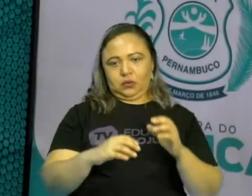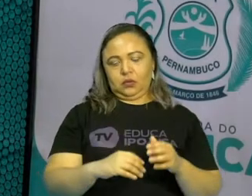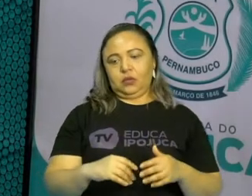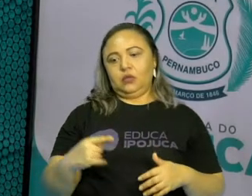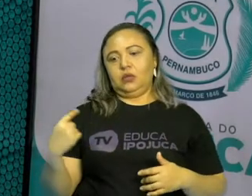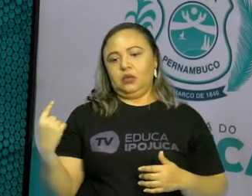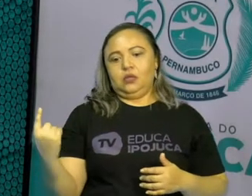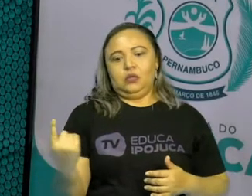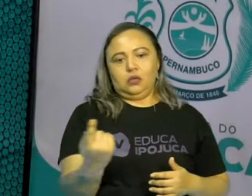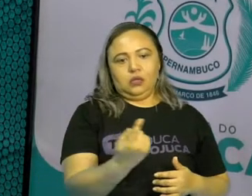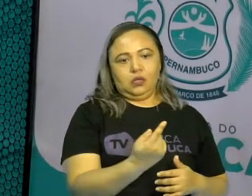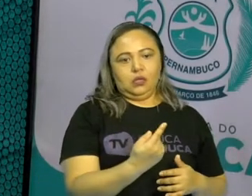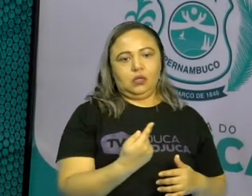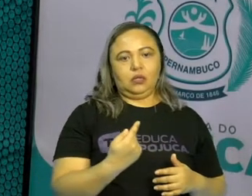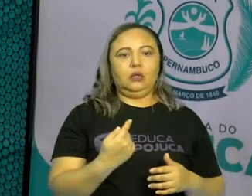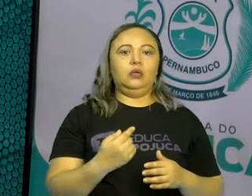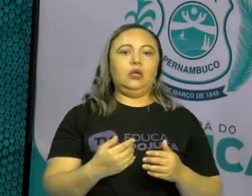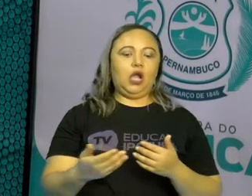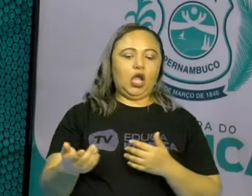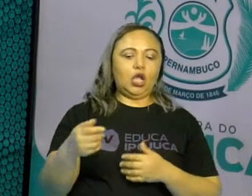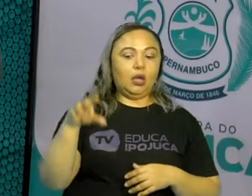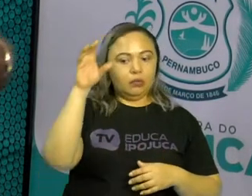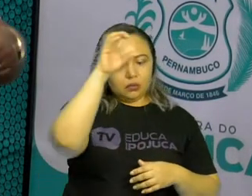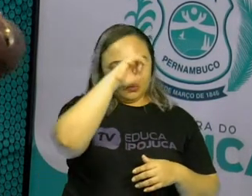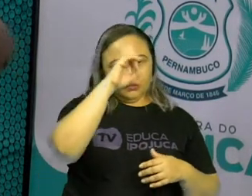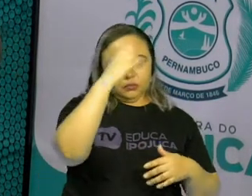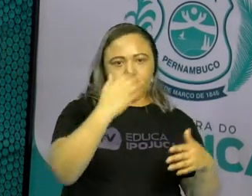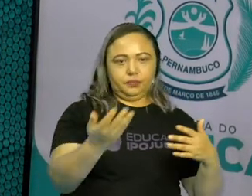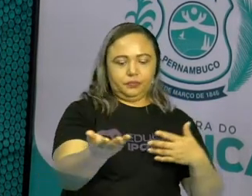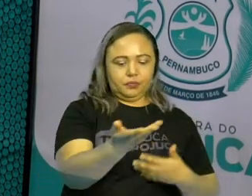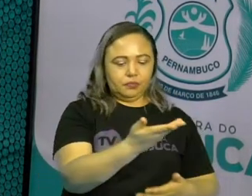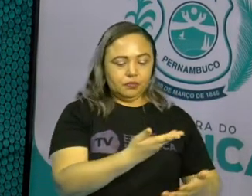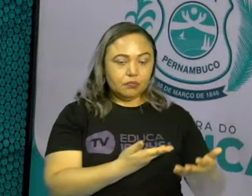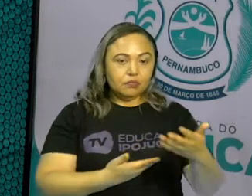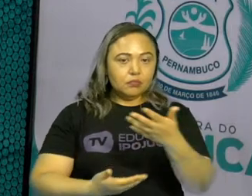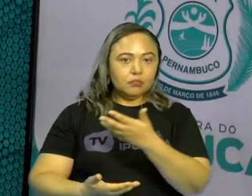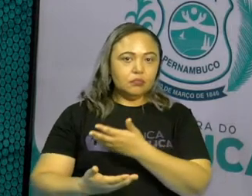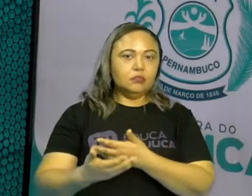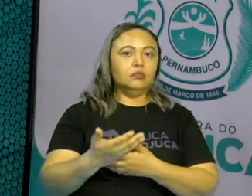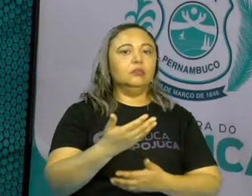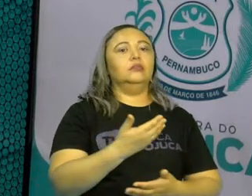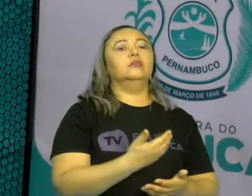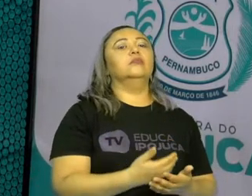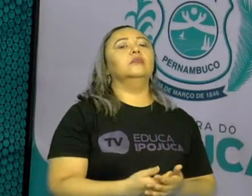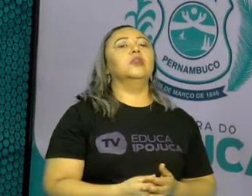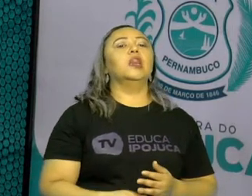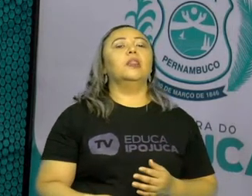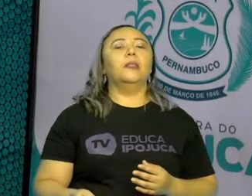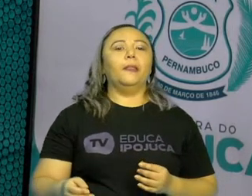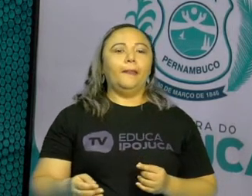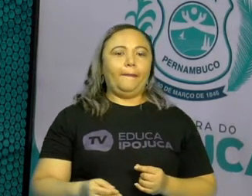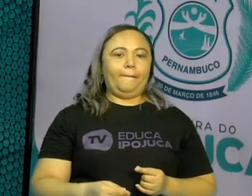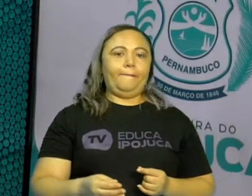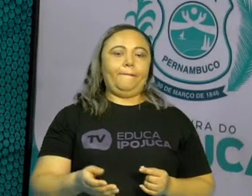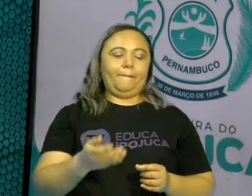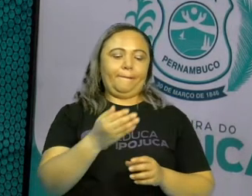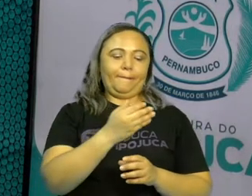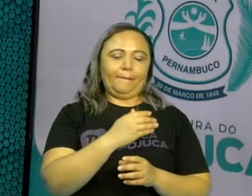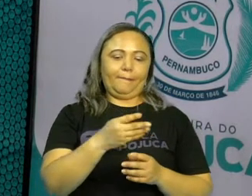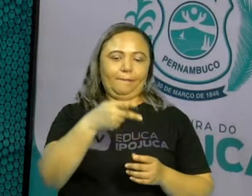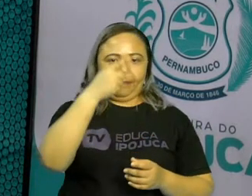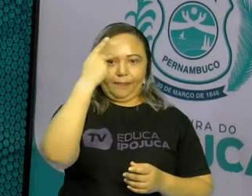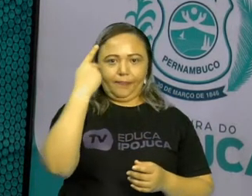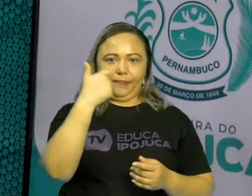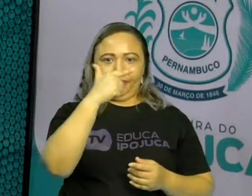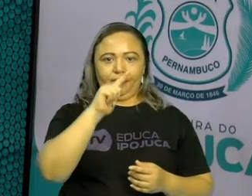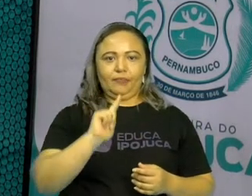em sociedade, um com os outros, através da brincadeira, então, e da interação com